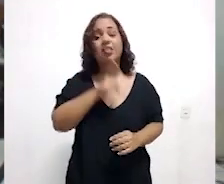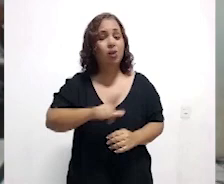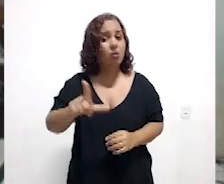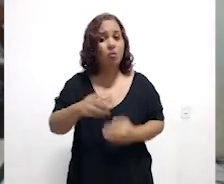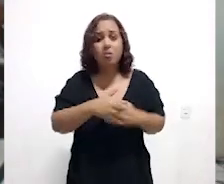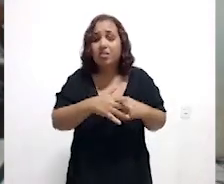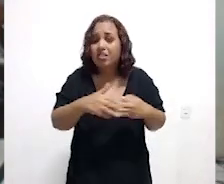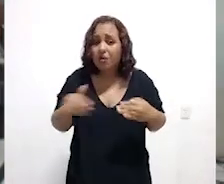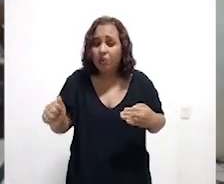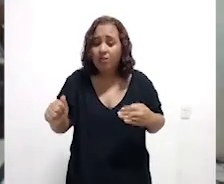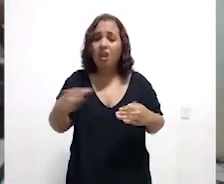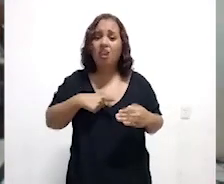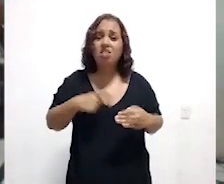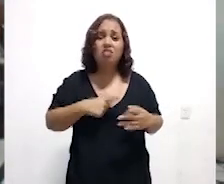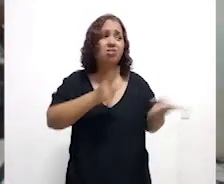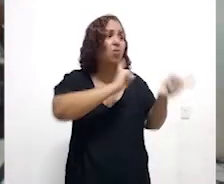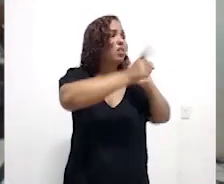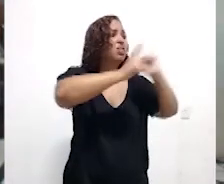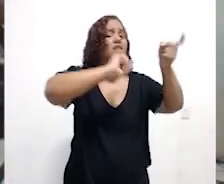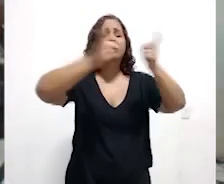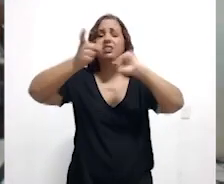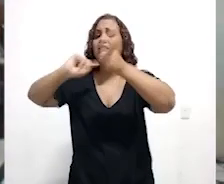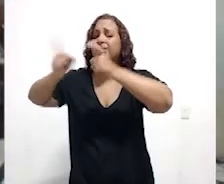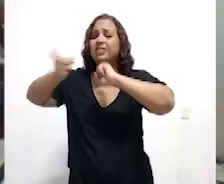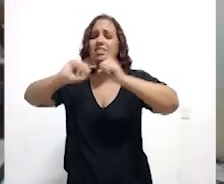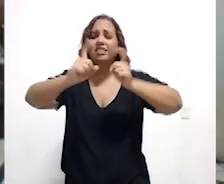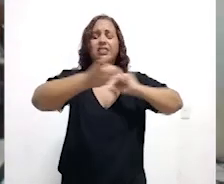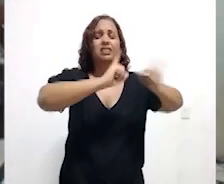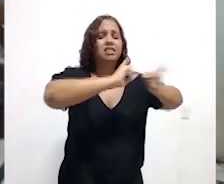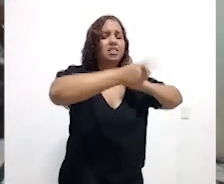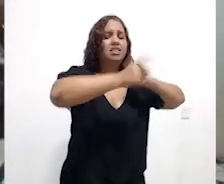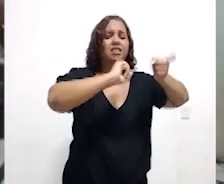estão discutindo